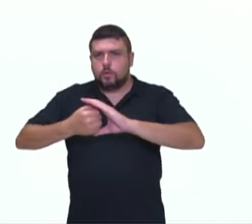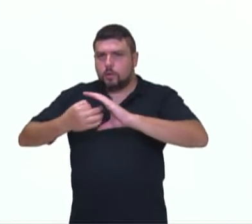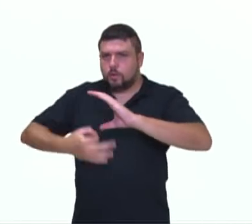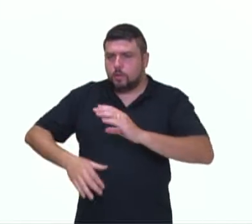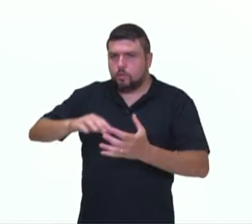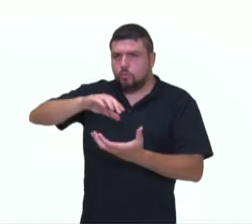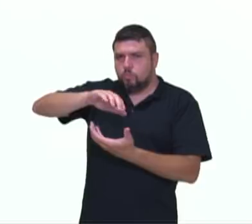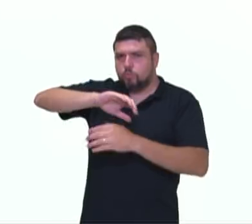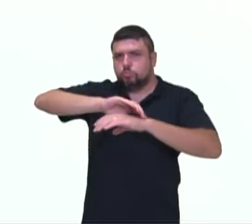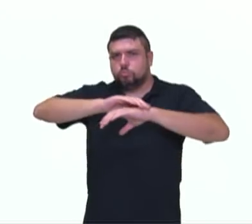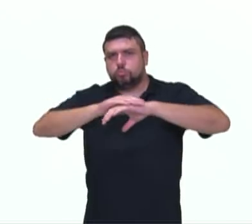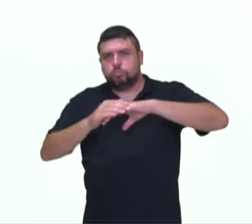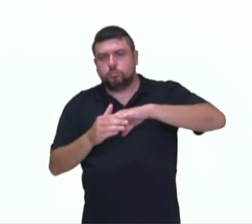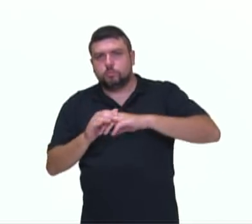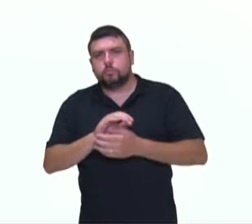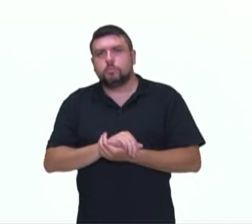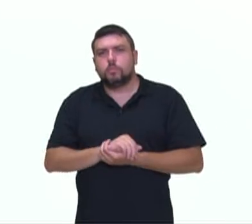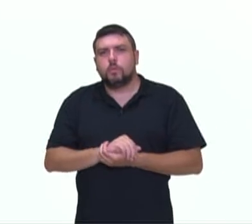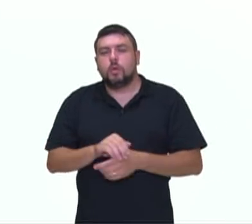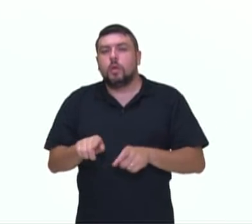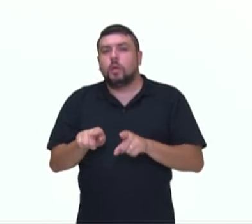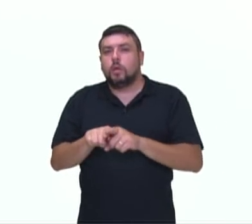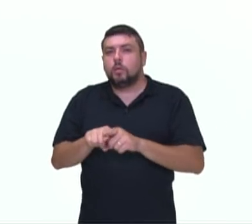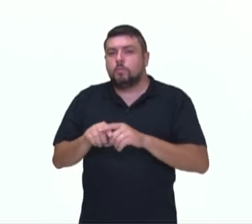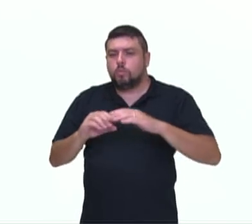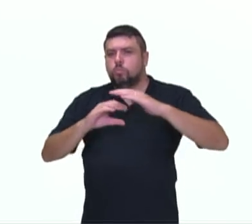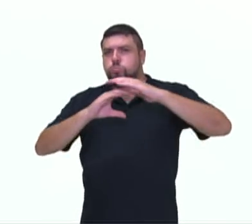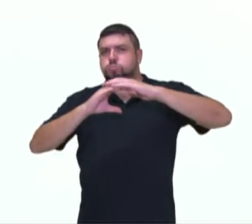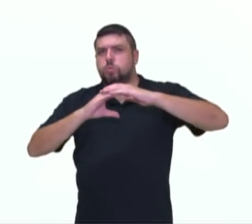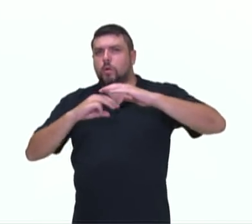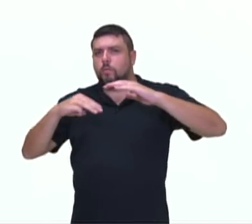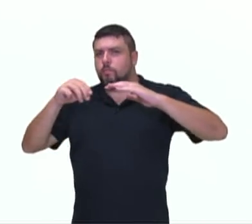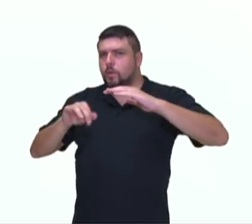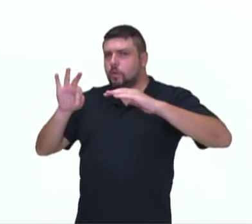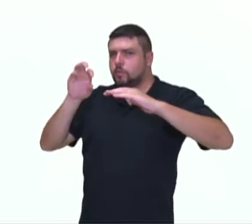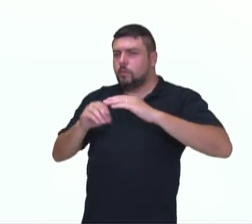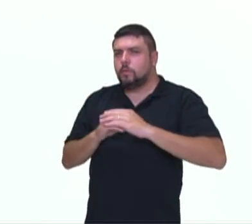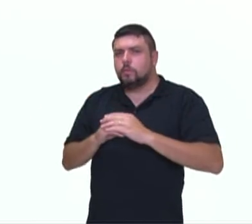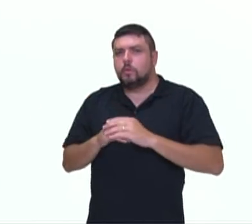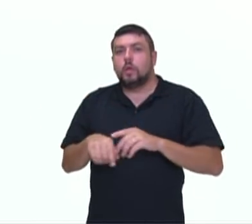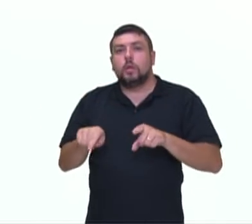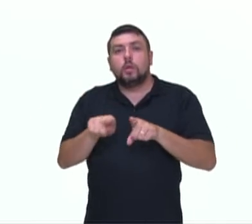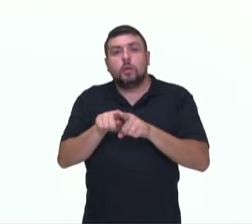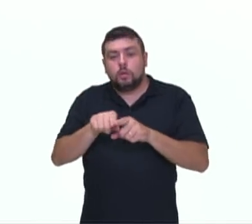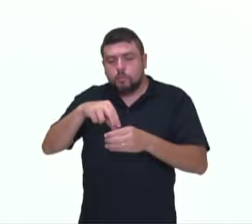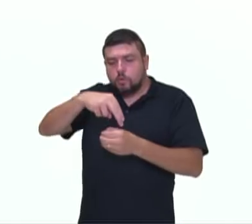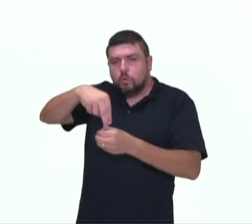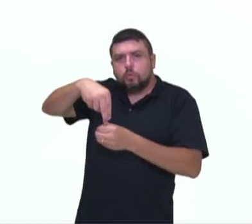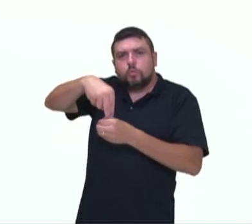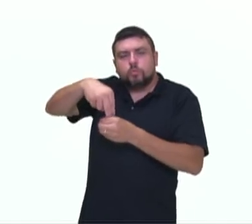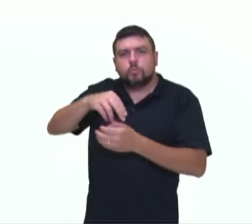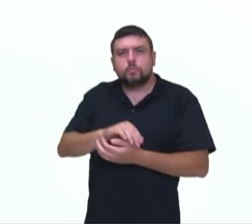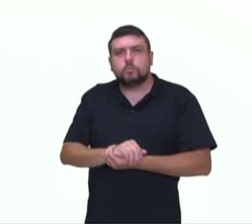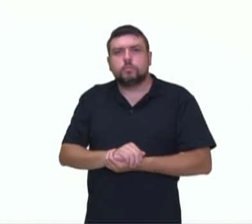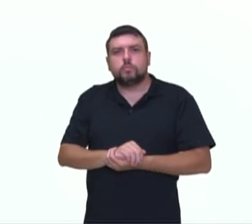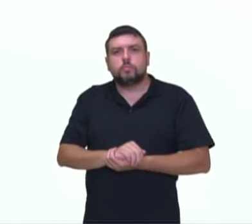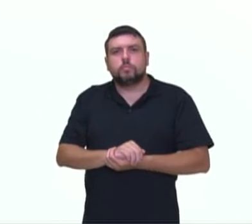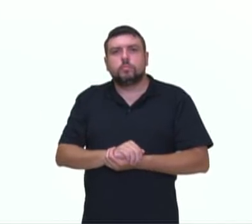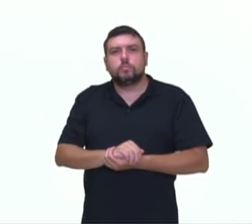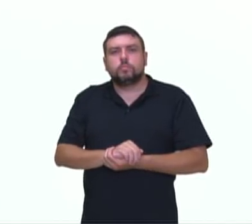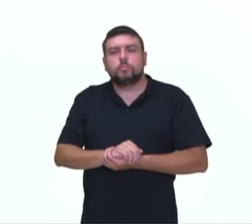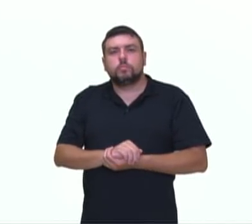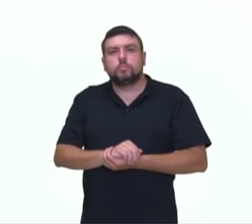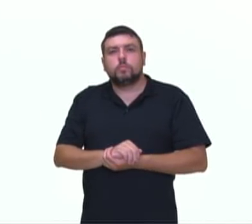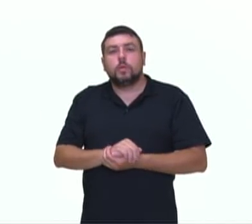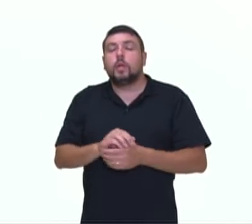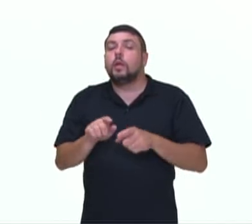o conceito e as características do manto, o conceito e as características do núcleo, as 3 camadas, e fora